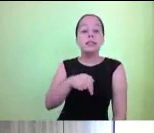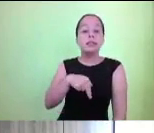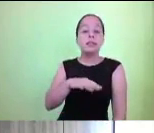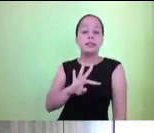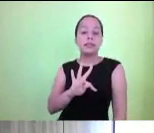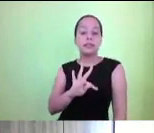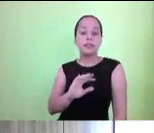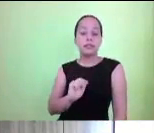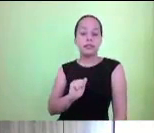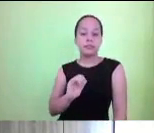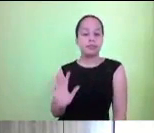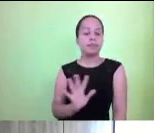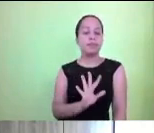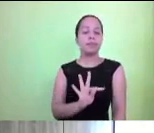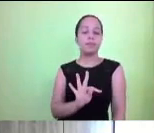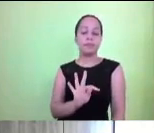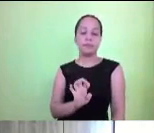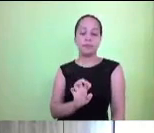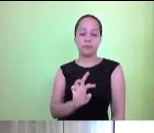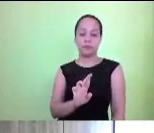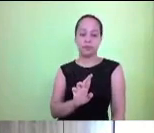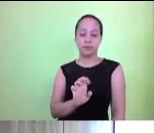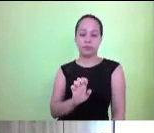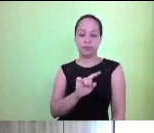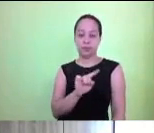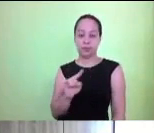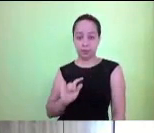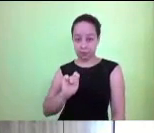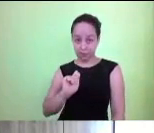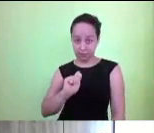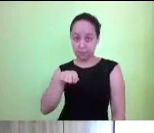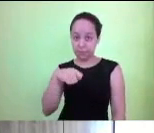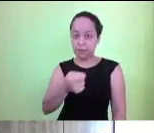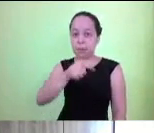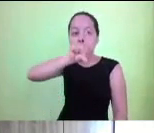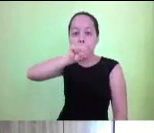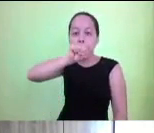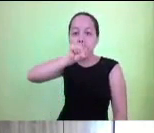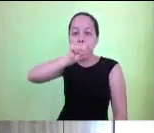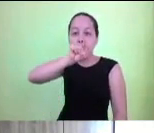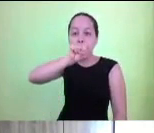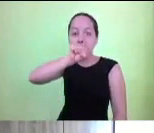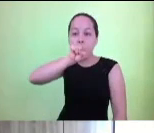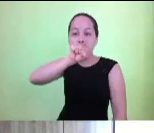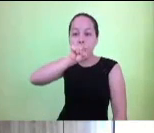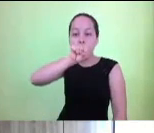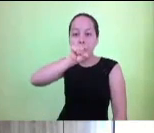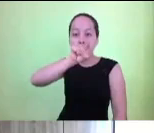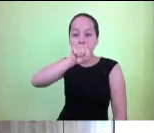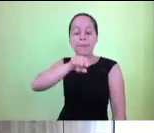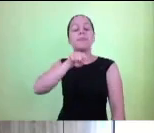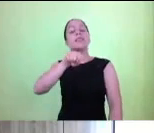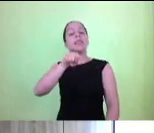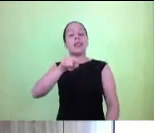Público externo. Código 107, ampla concorrência.